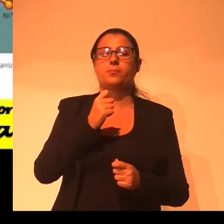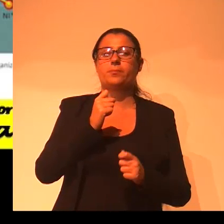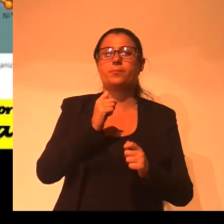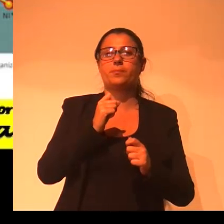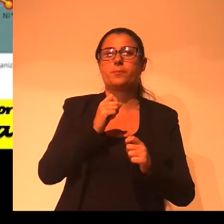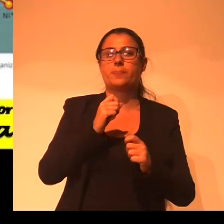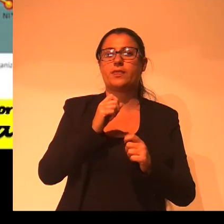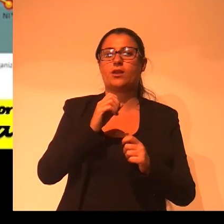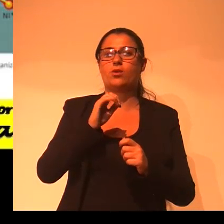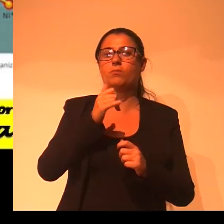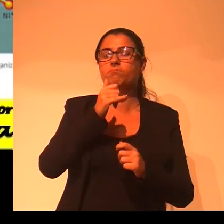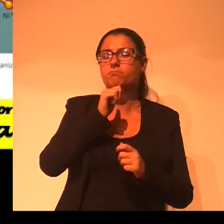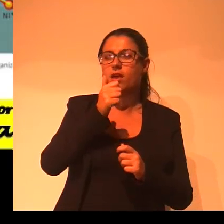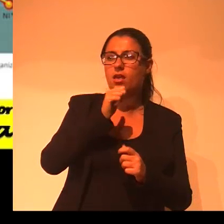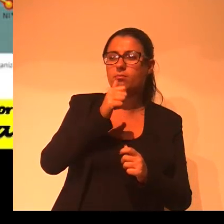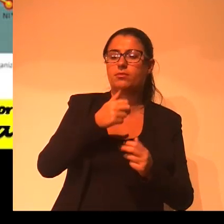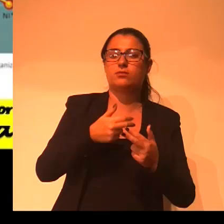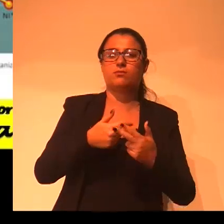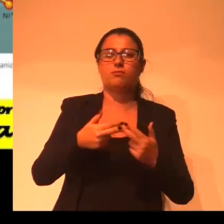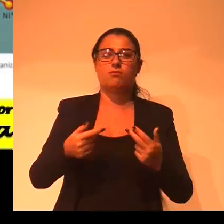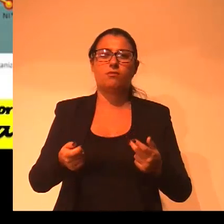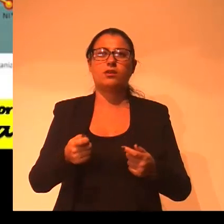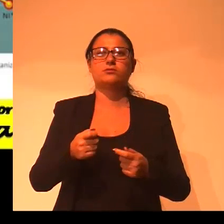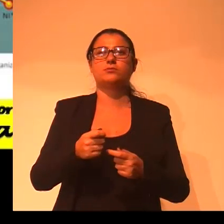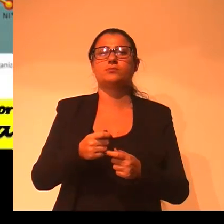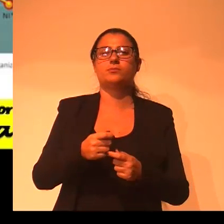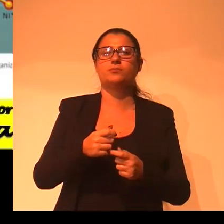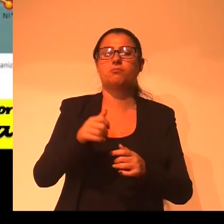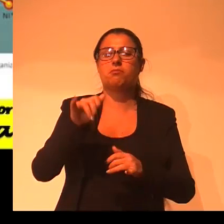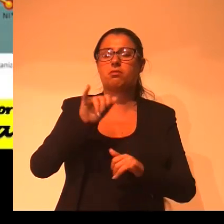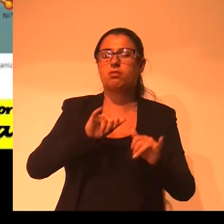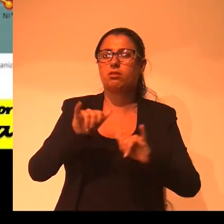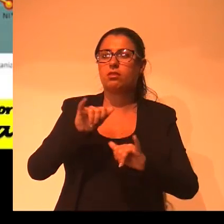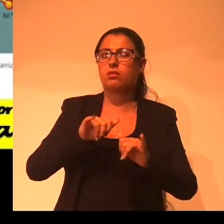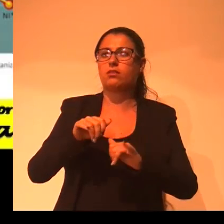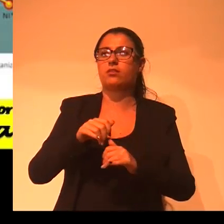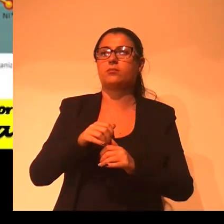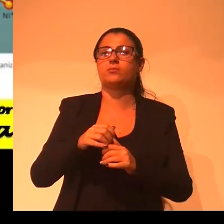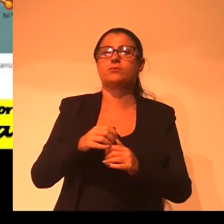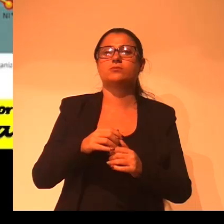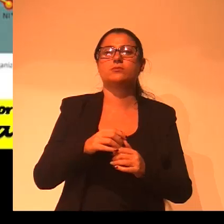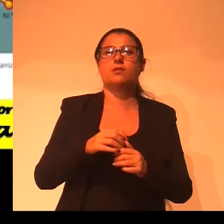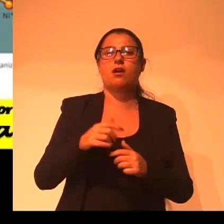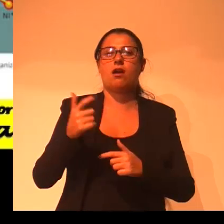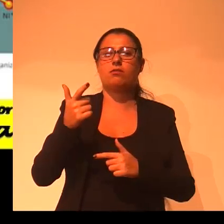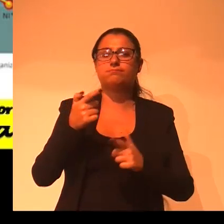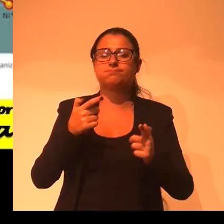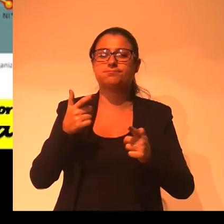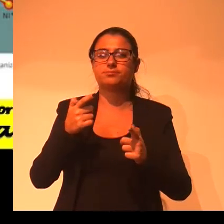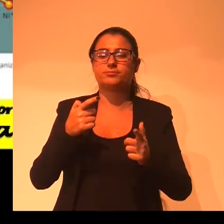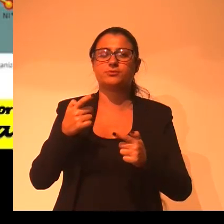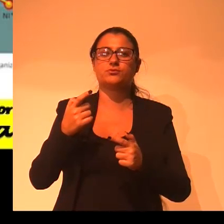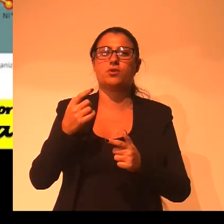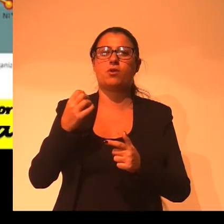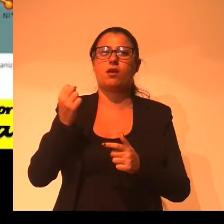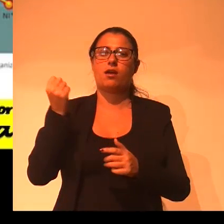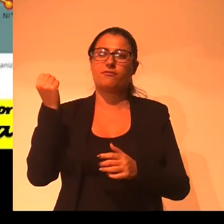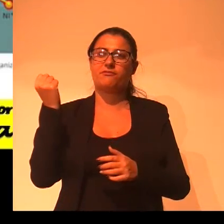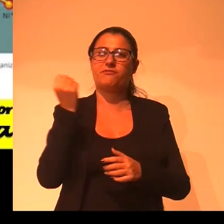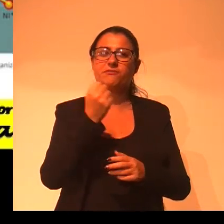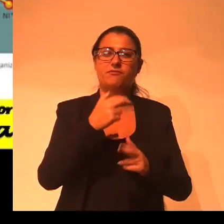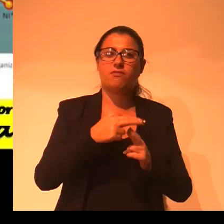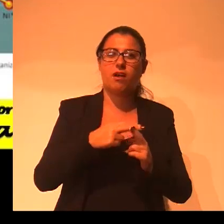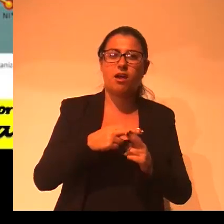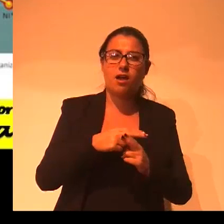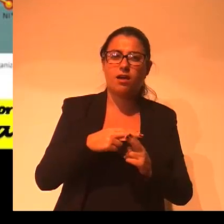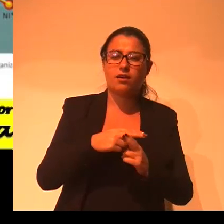E as drogas ilícitas, produtos químicos, processos mecânicos, armas de fogo, armas brancas, autoexposição